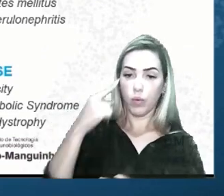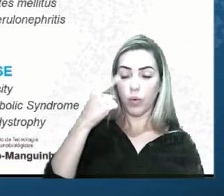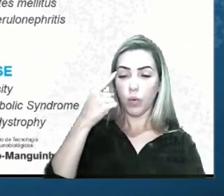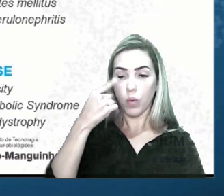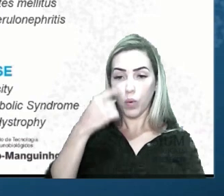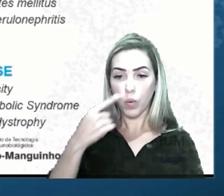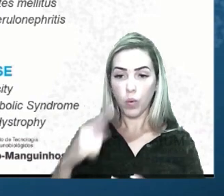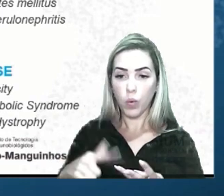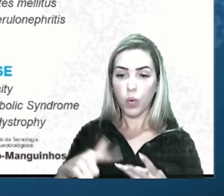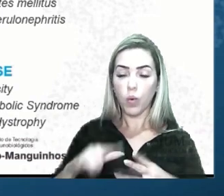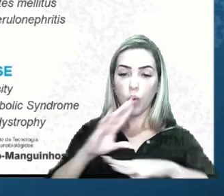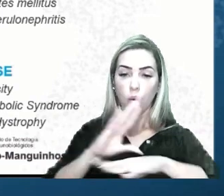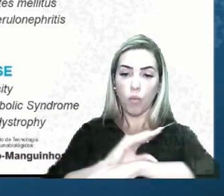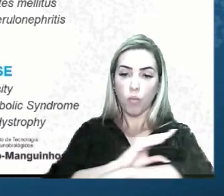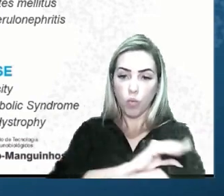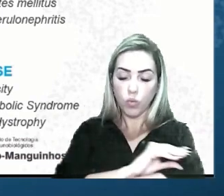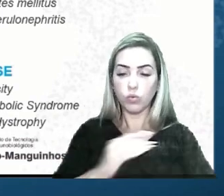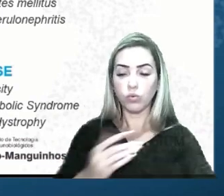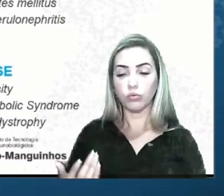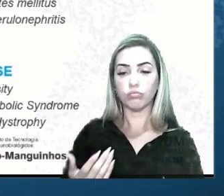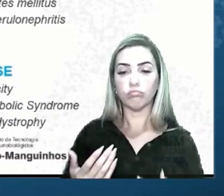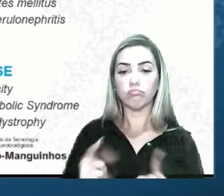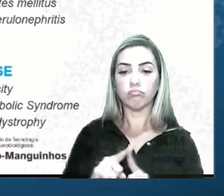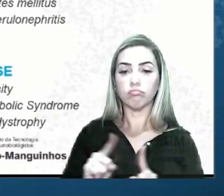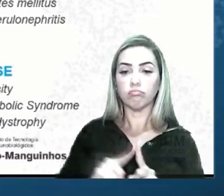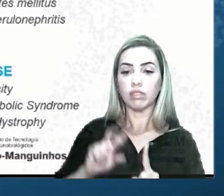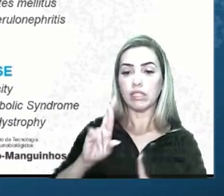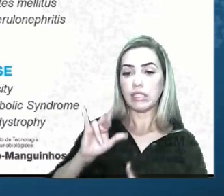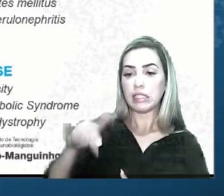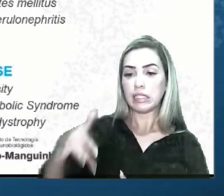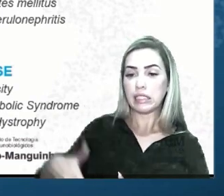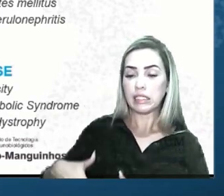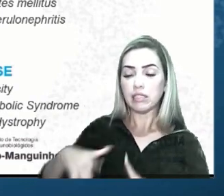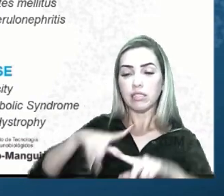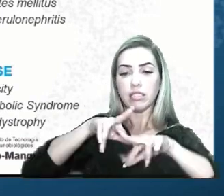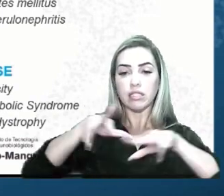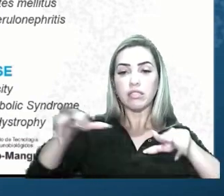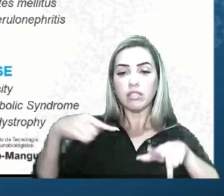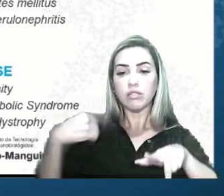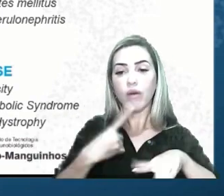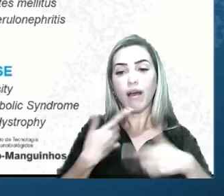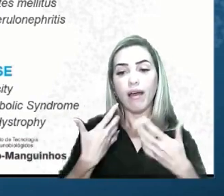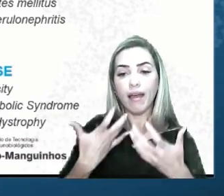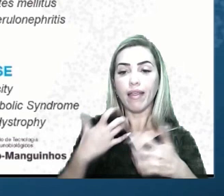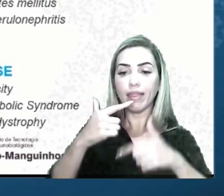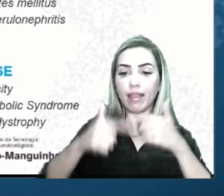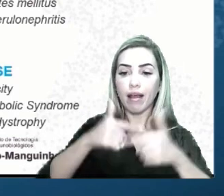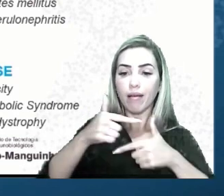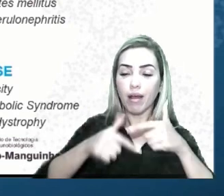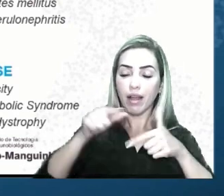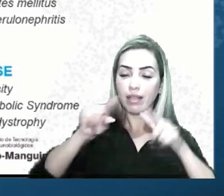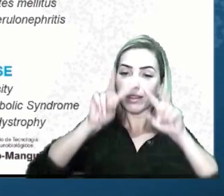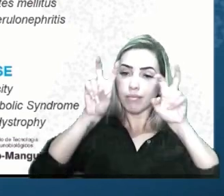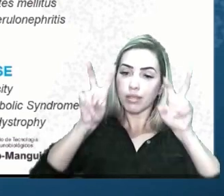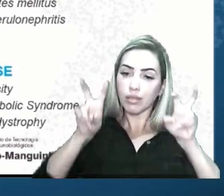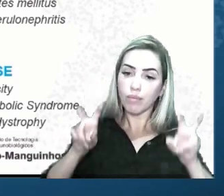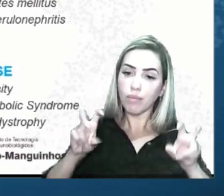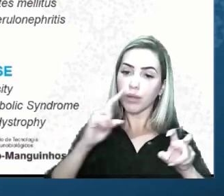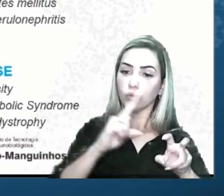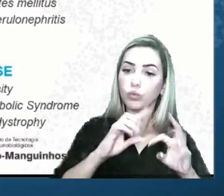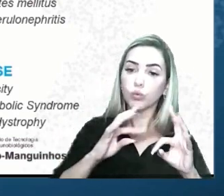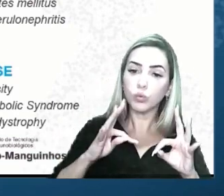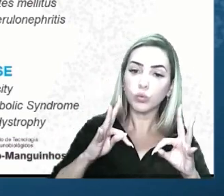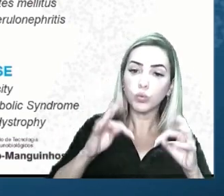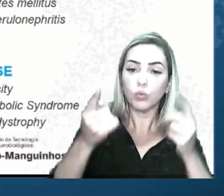nos músculos, no rim. Nós queremos realmente trabalhar nessas terapêuticas para todos os tecidos